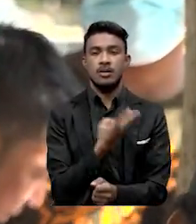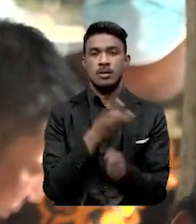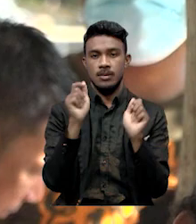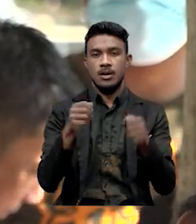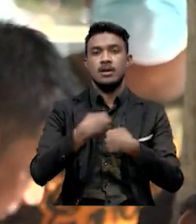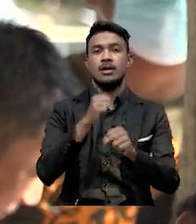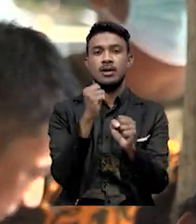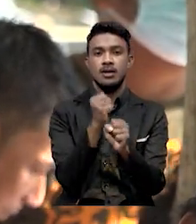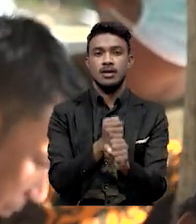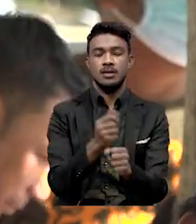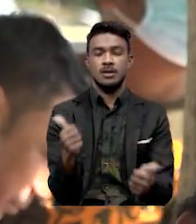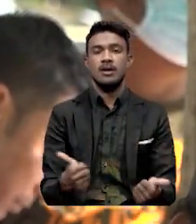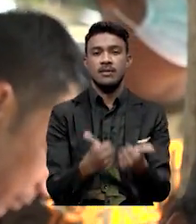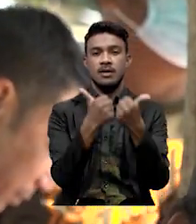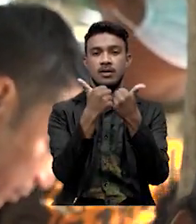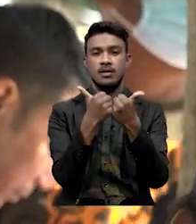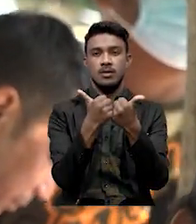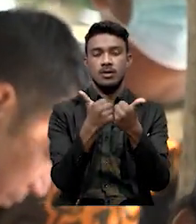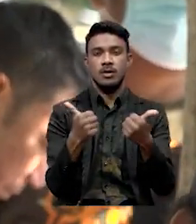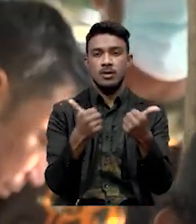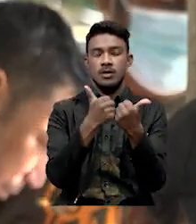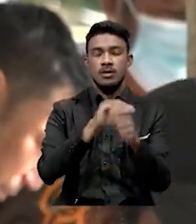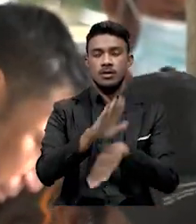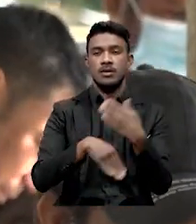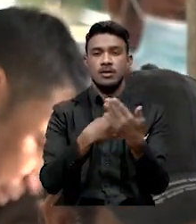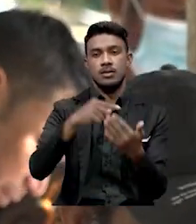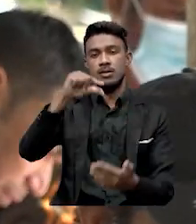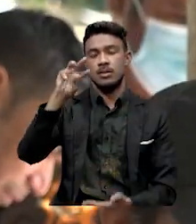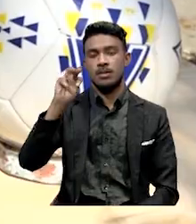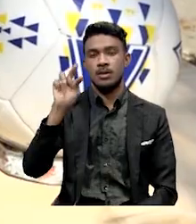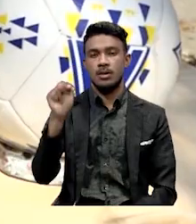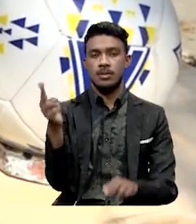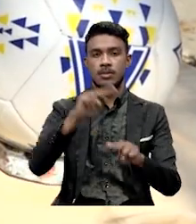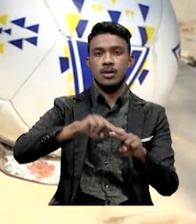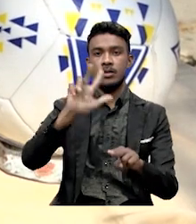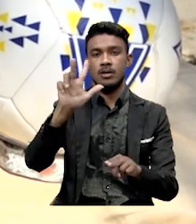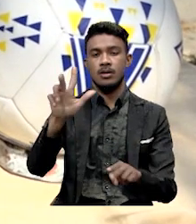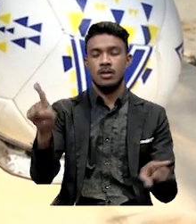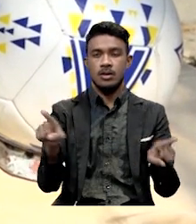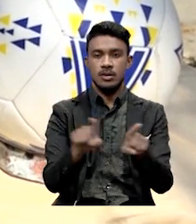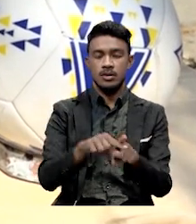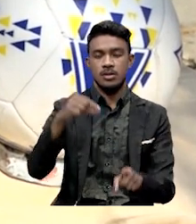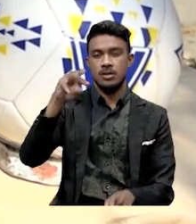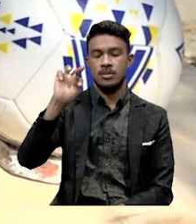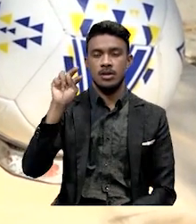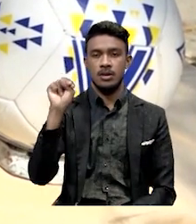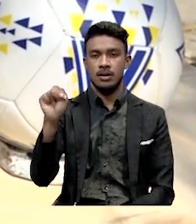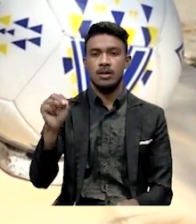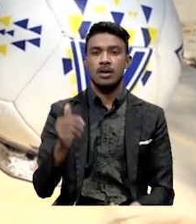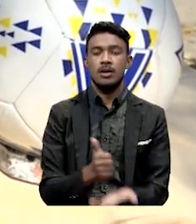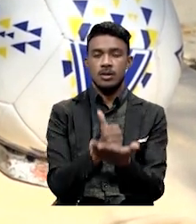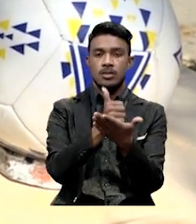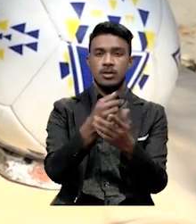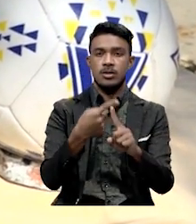realiza eventu tasa rotativa GMN Cup Badala Tolu. Tasa GMN Cup ne, hetan apoyo